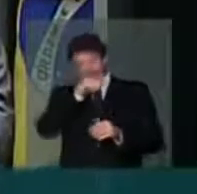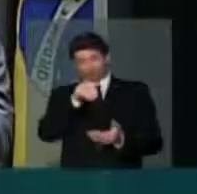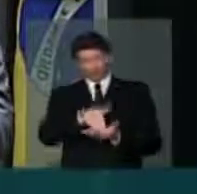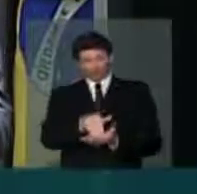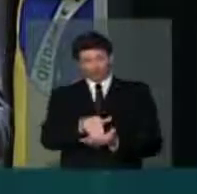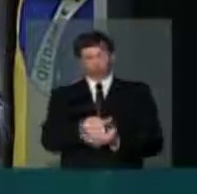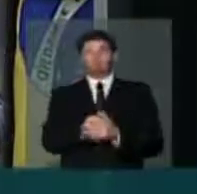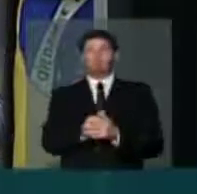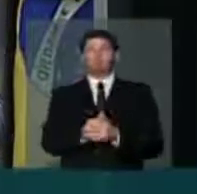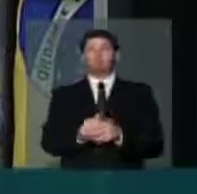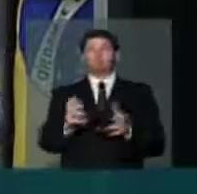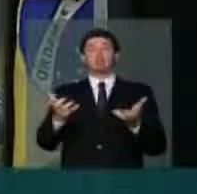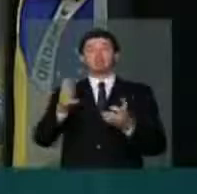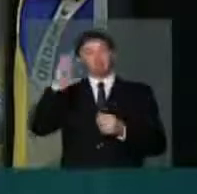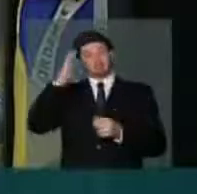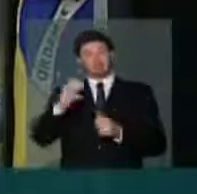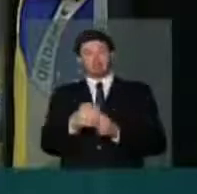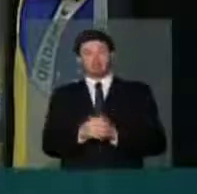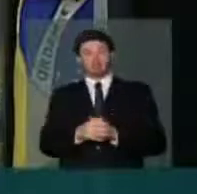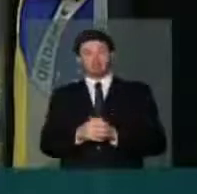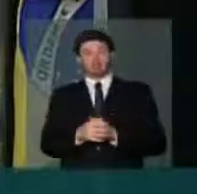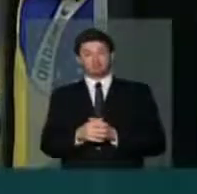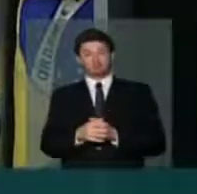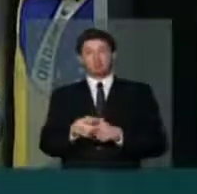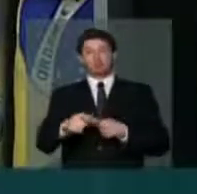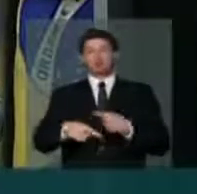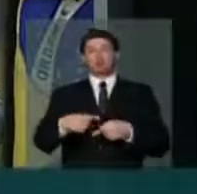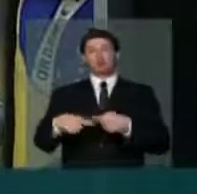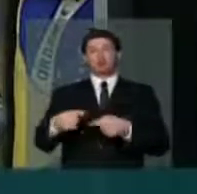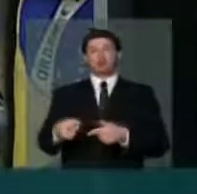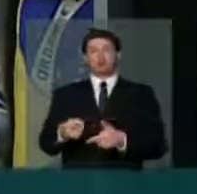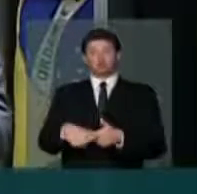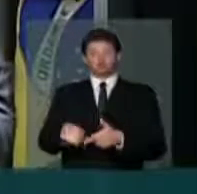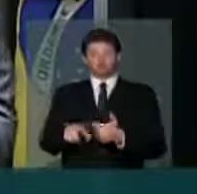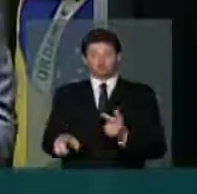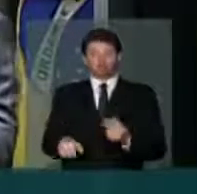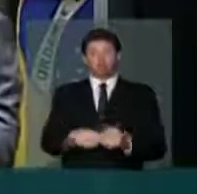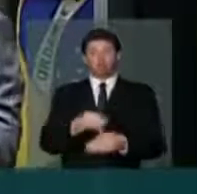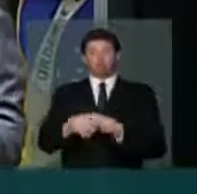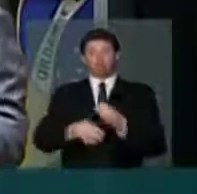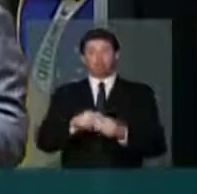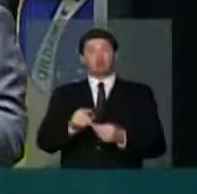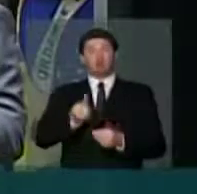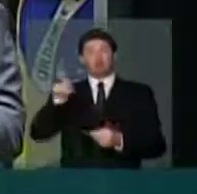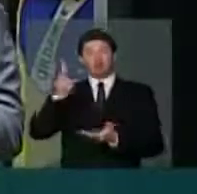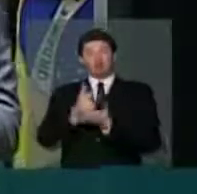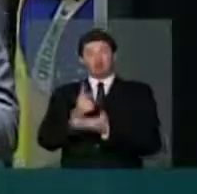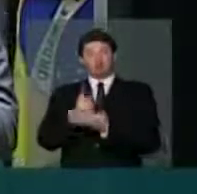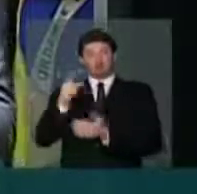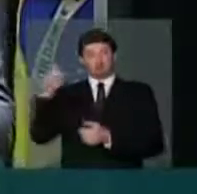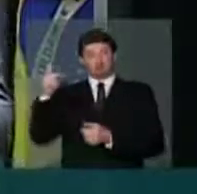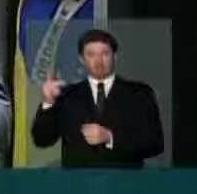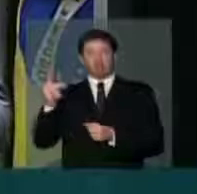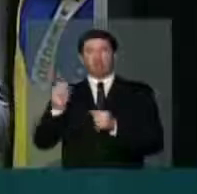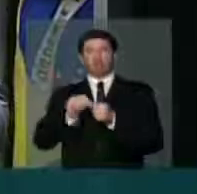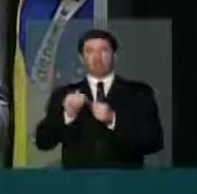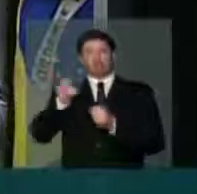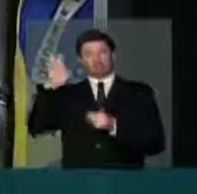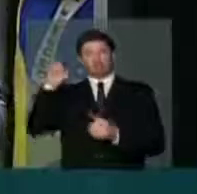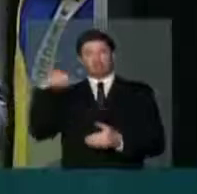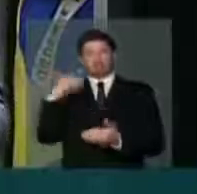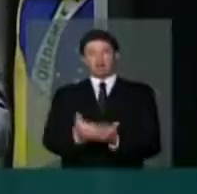fim, querem resolver os imbróglios do quais ela mesma meteu o